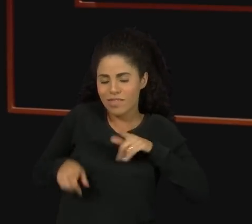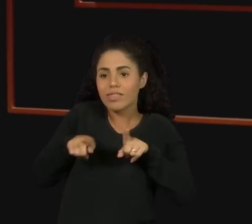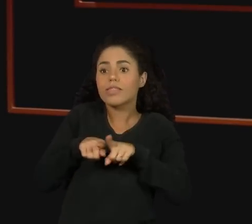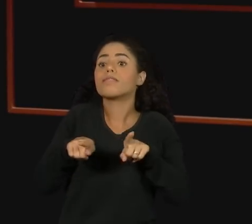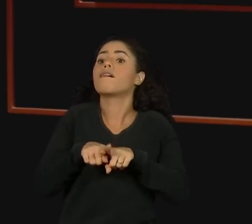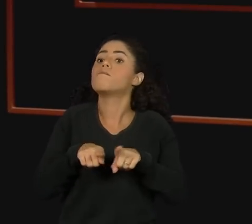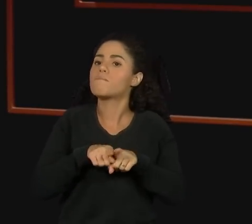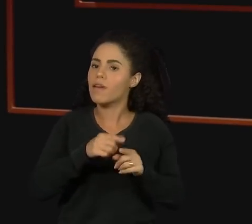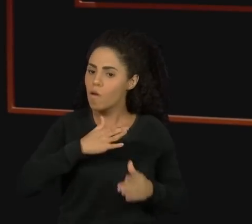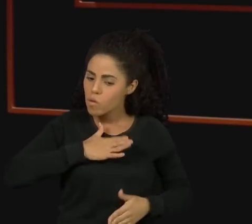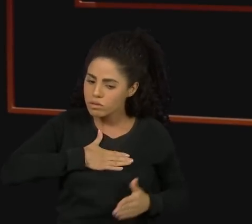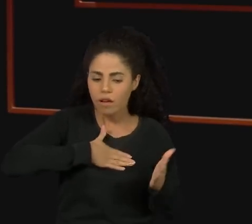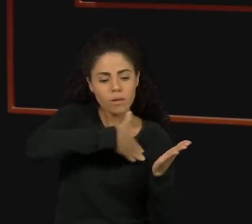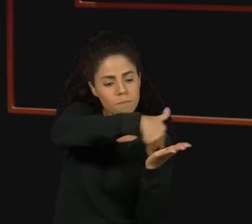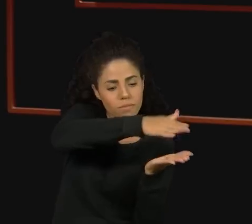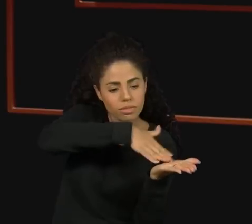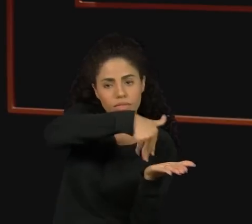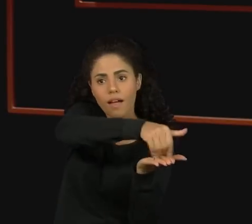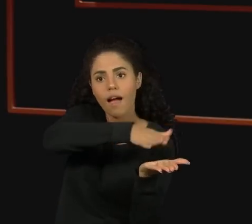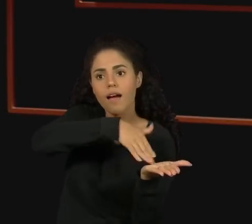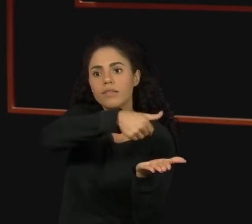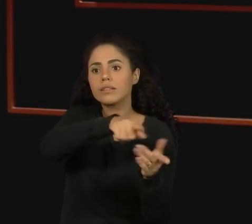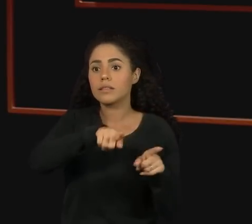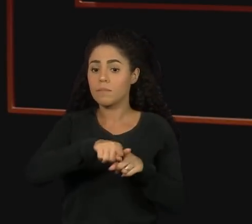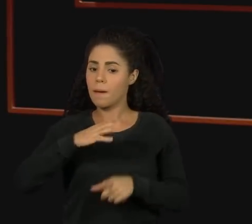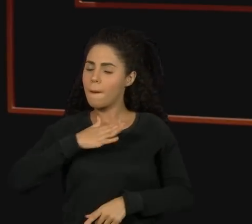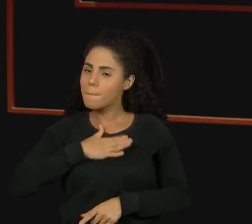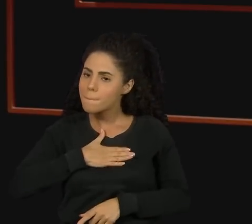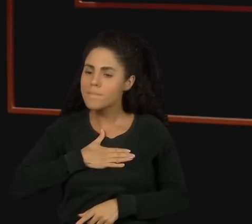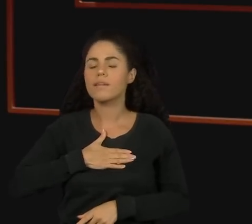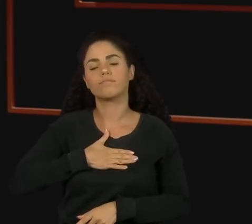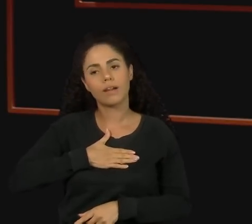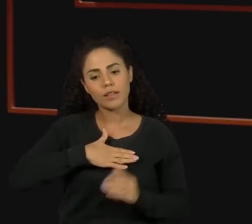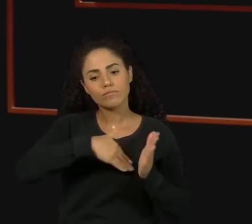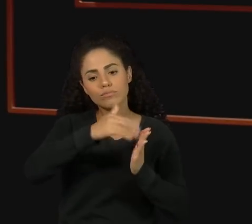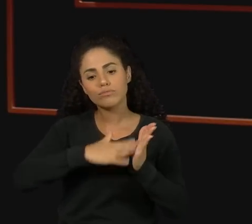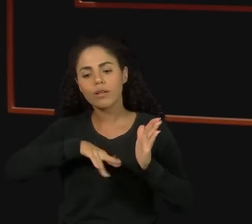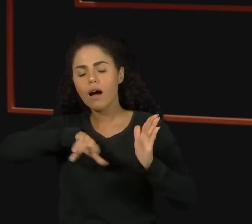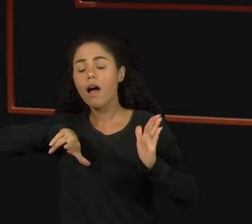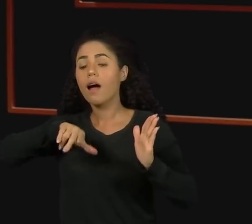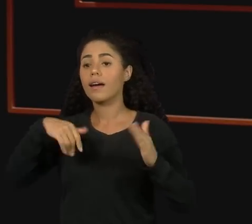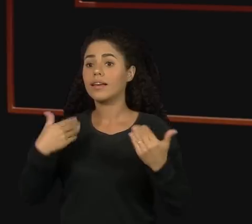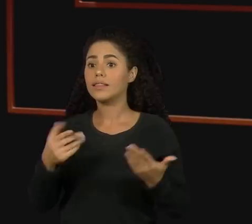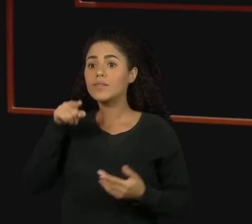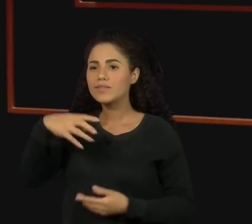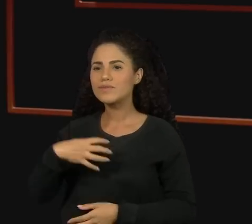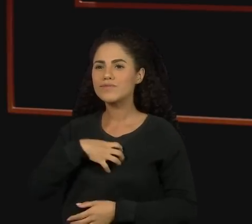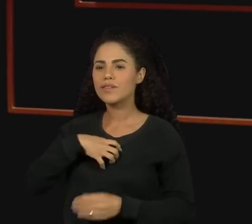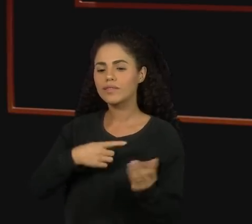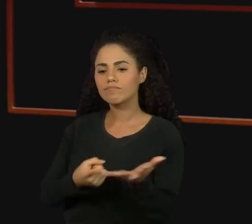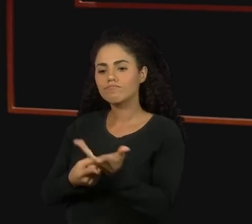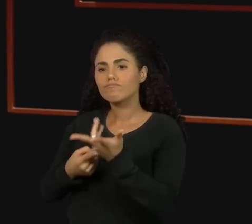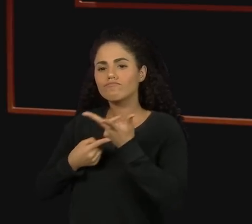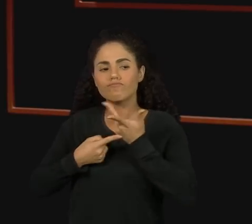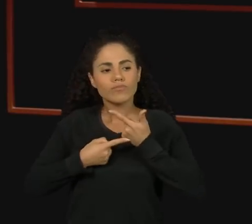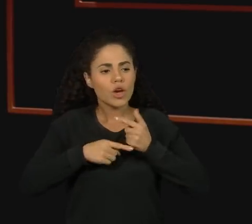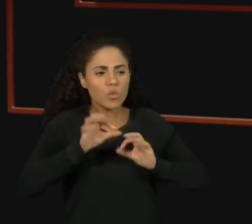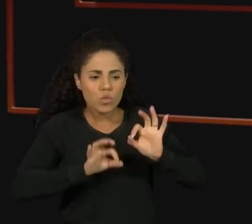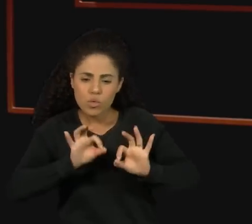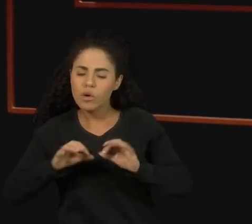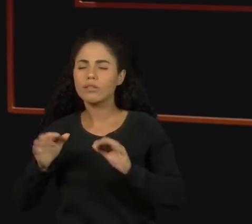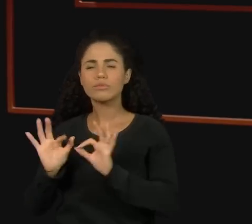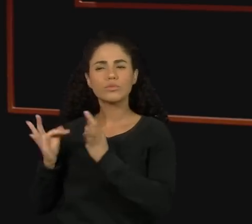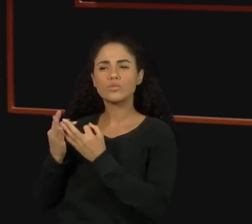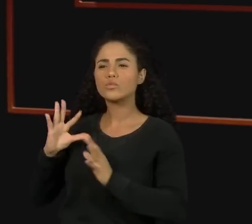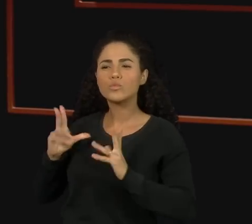também pintava, minha avó trabalhava com isso, né? Essas formas de arte de expressão, sempre teve muito isso